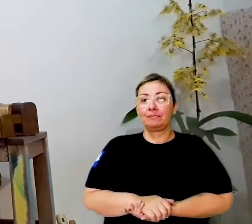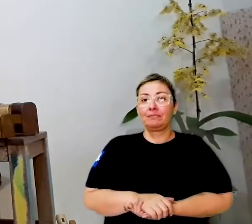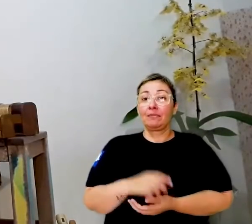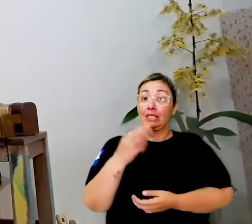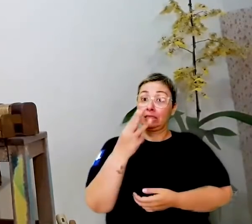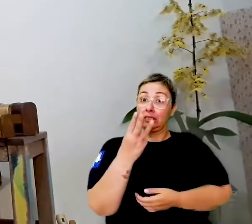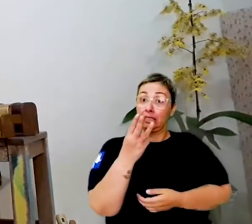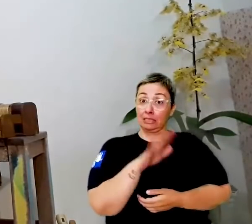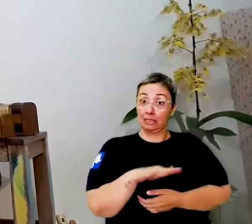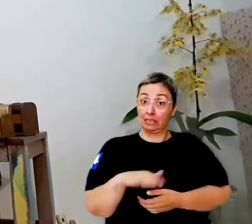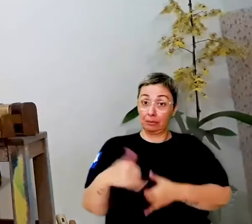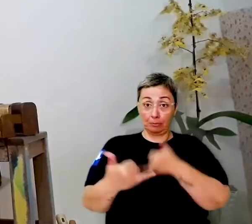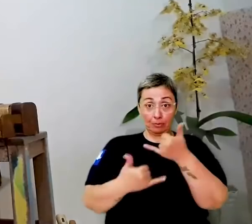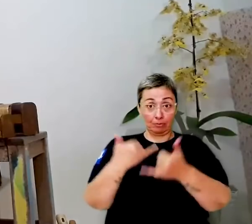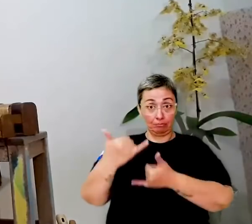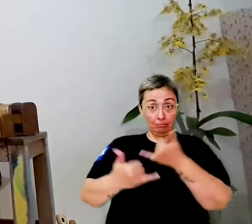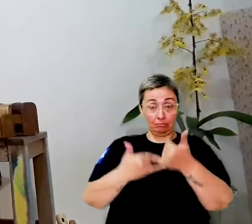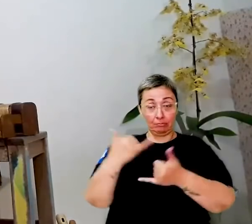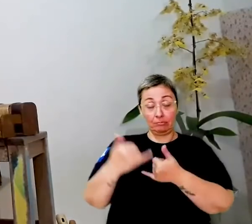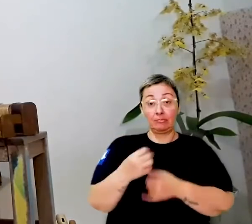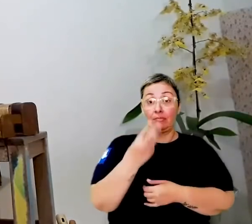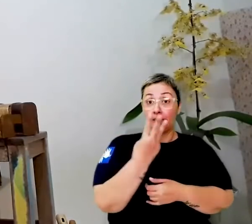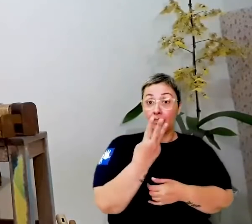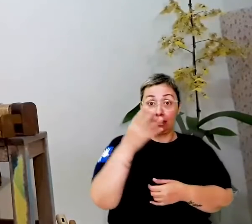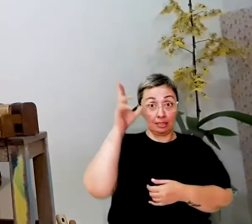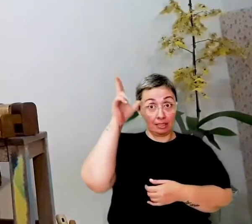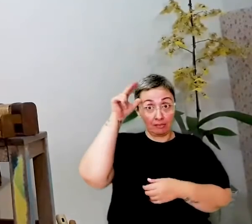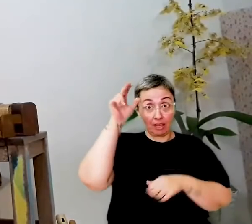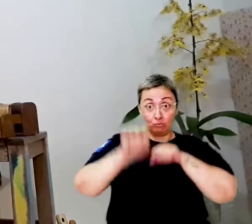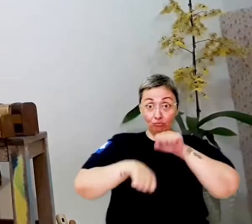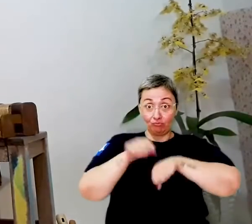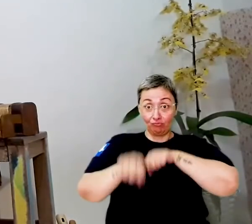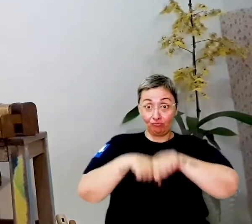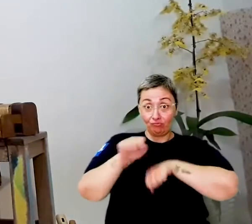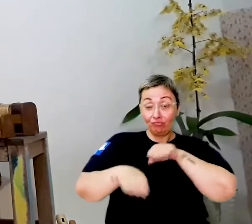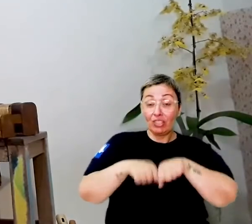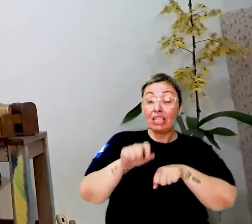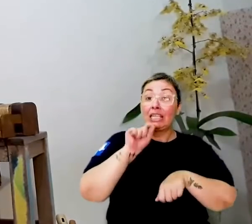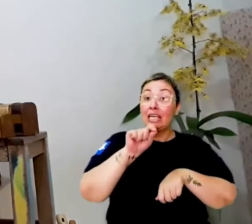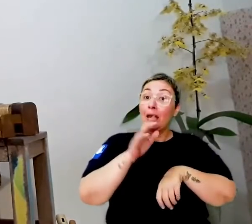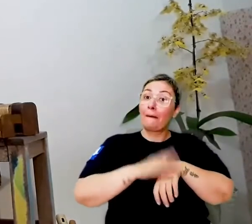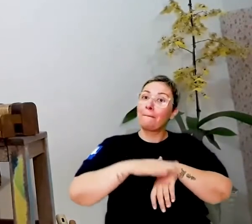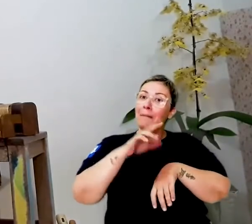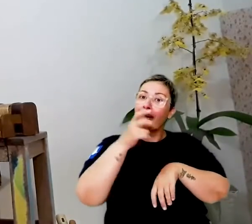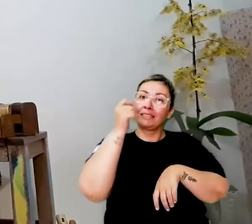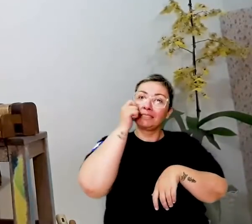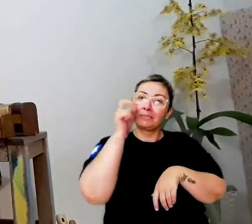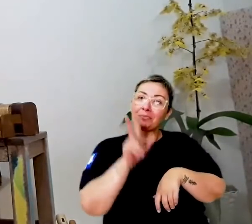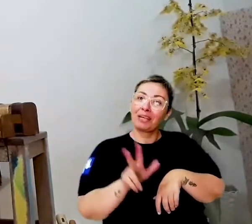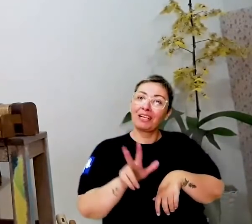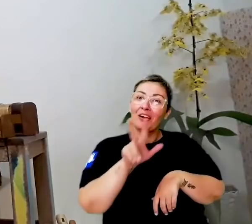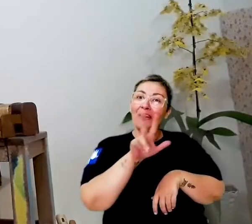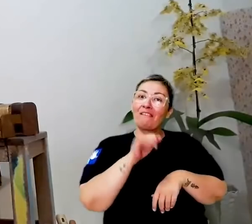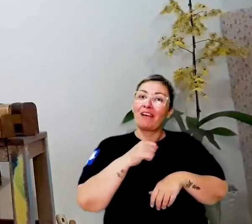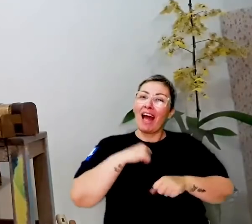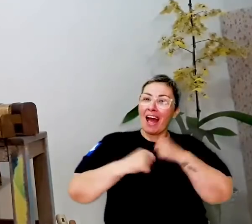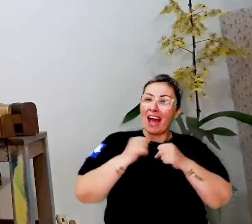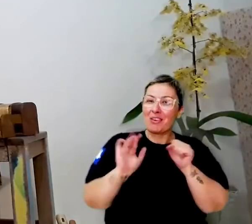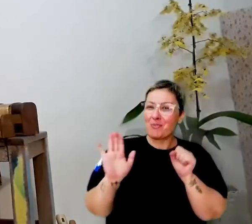3 crianças a brincar, 3 cavalos a correr, e quem for o mais esperto vai no pique